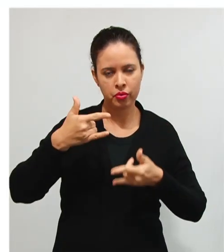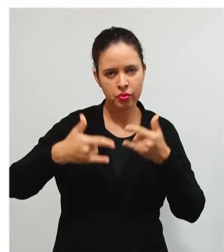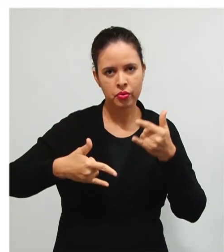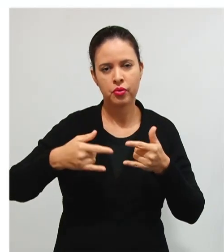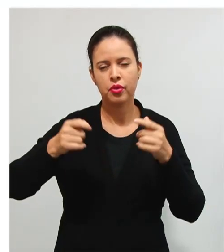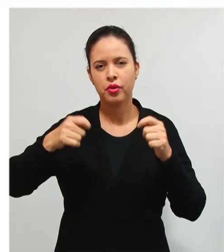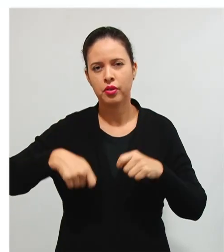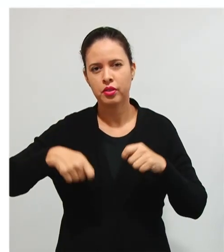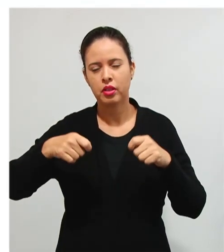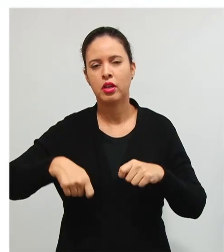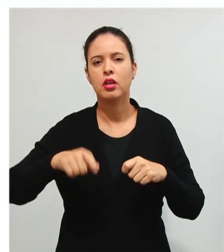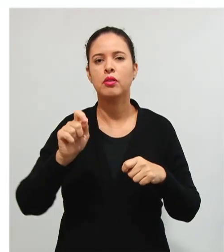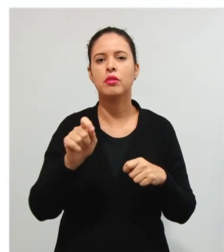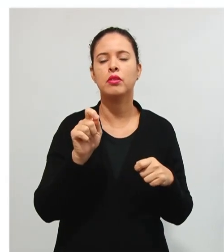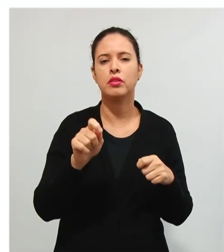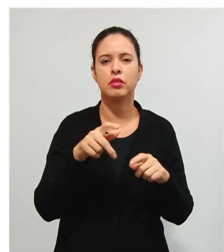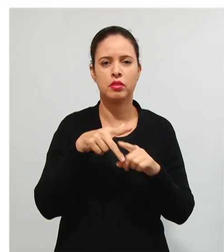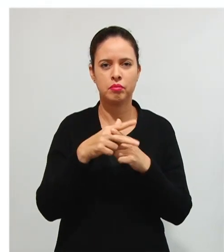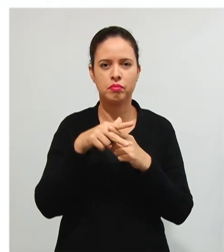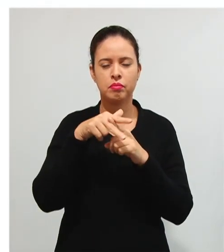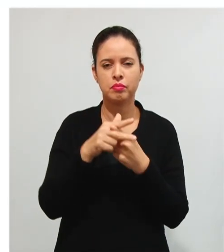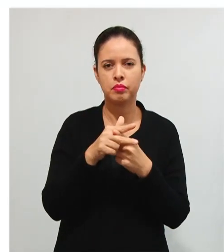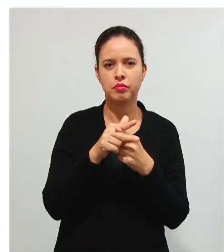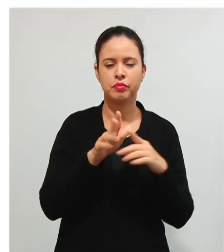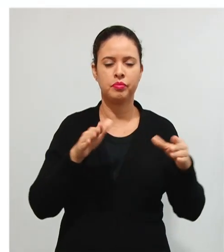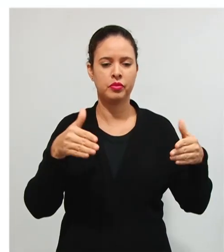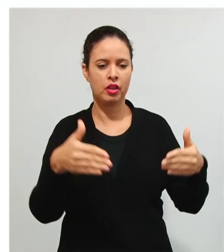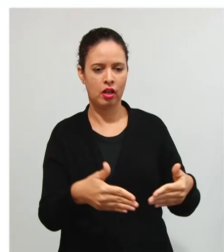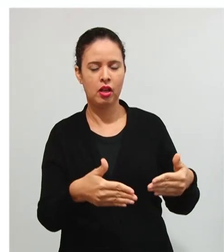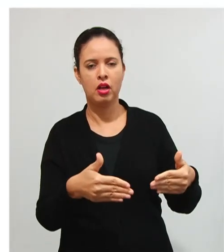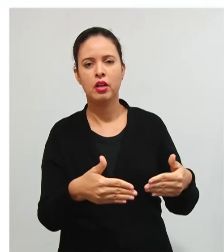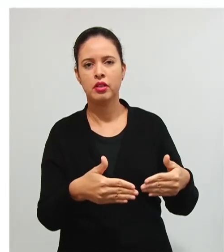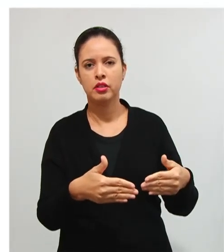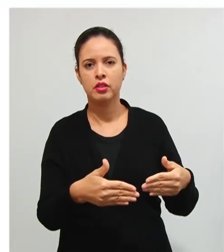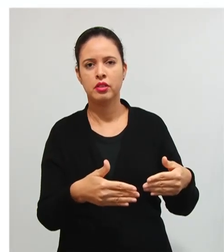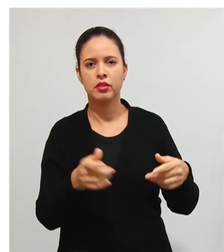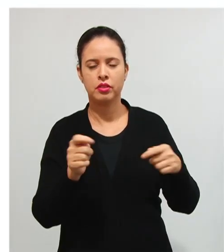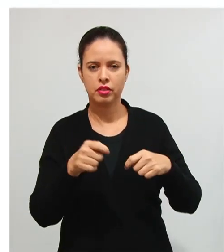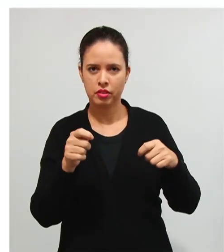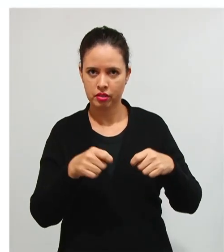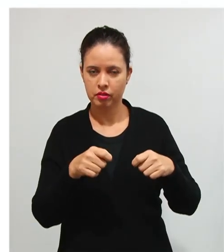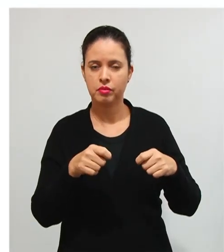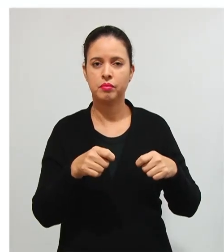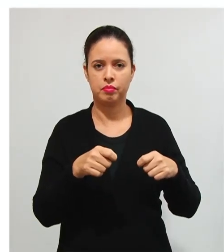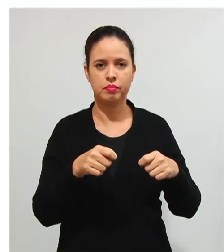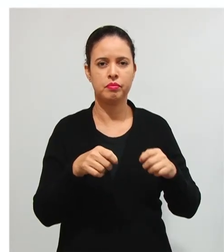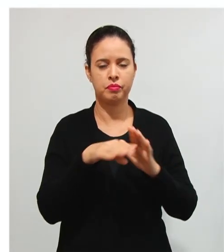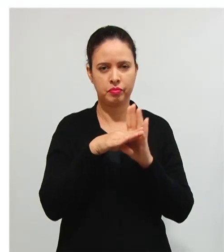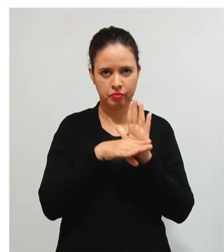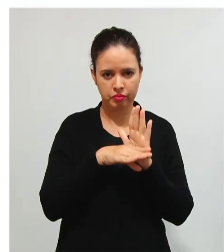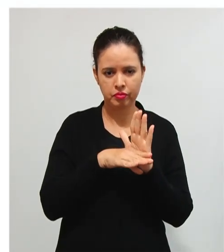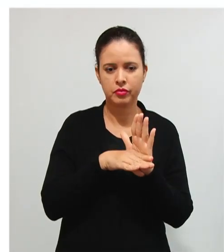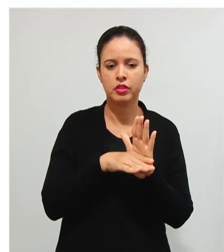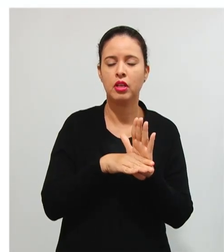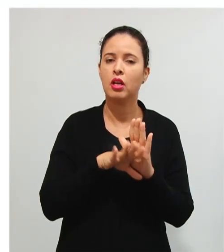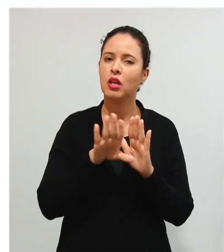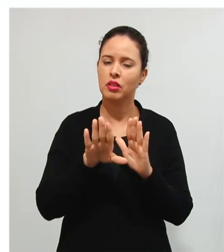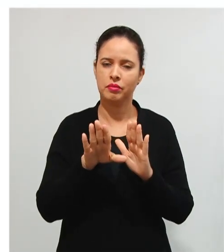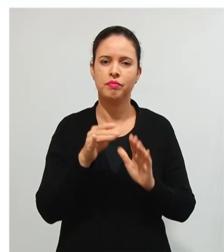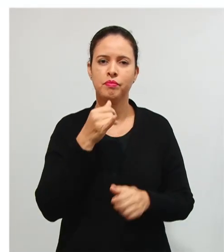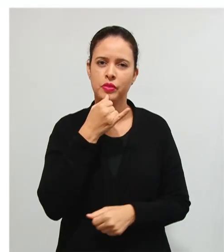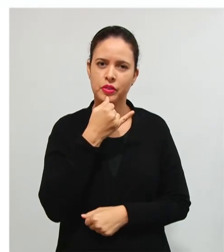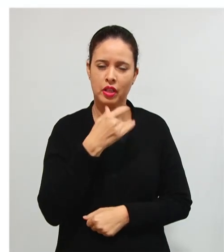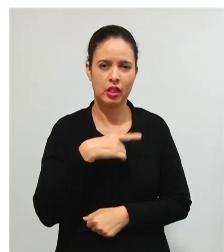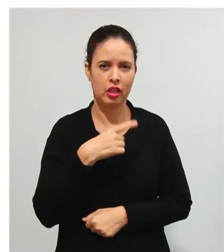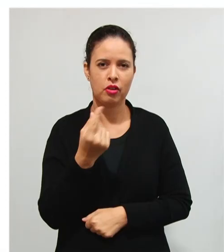ser moldados para determinadas ações, e eles também permitem determinadas programações. Infelizmente, ela tem um